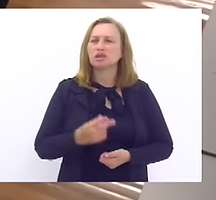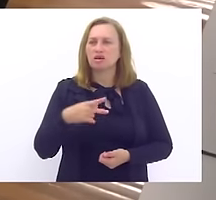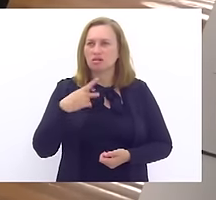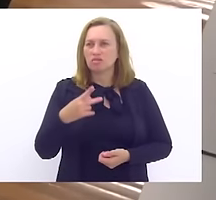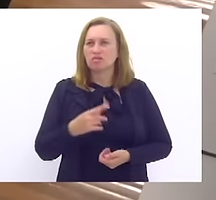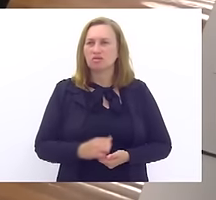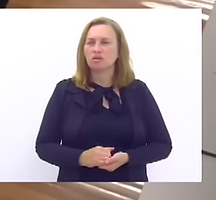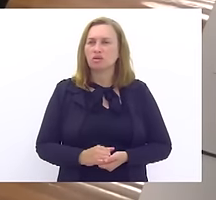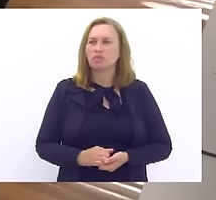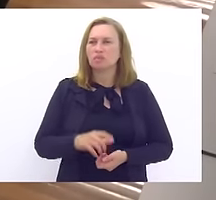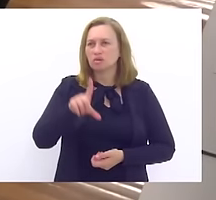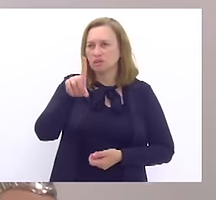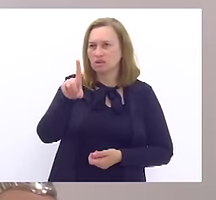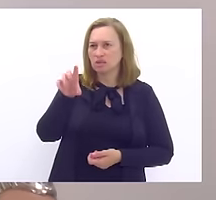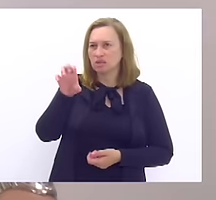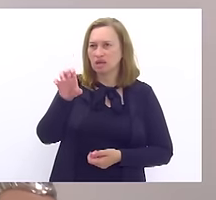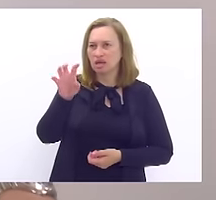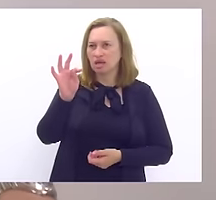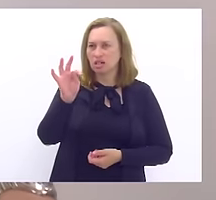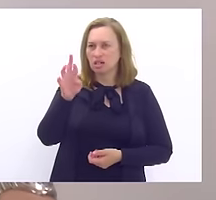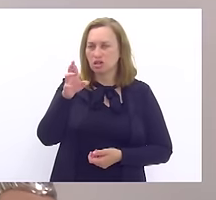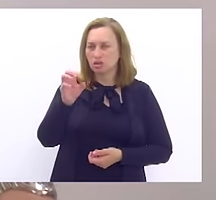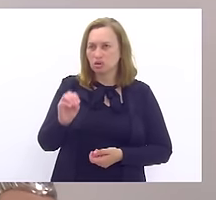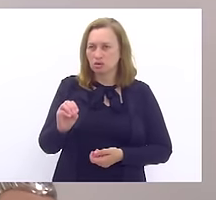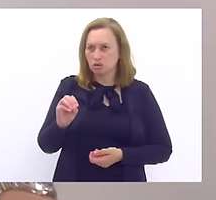não faz que o Detro para